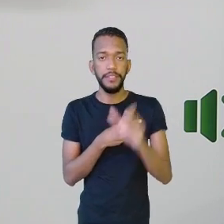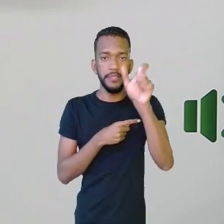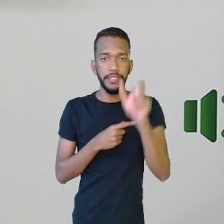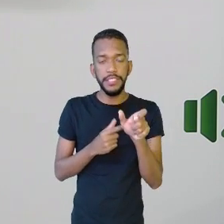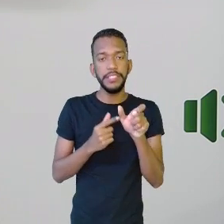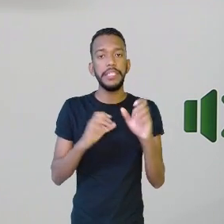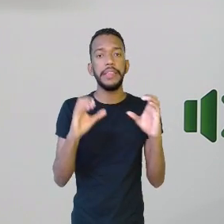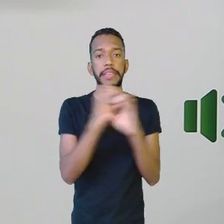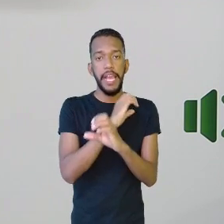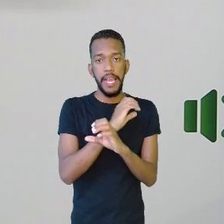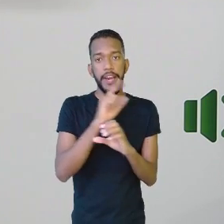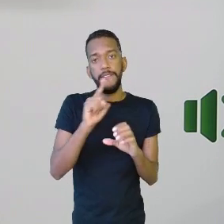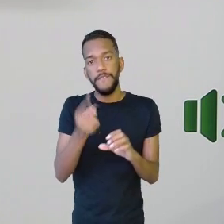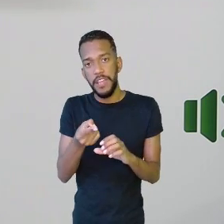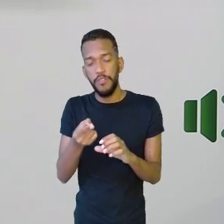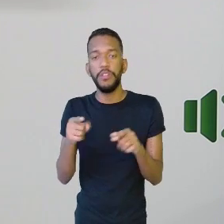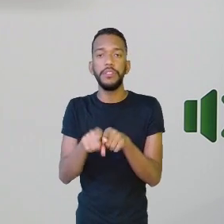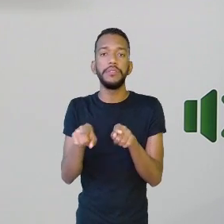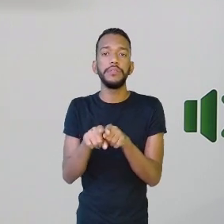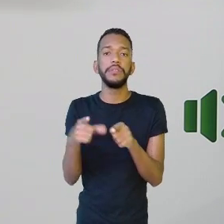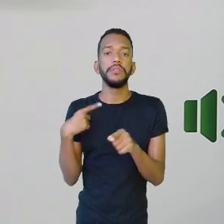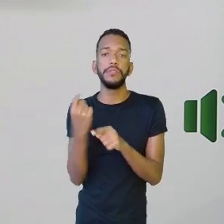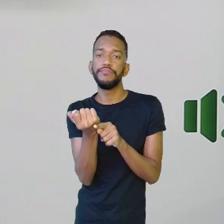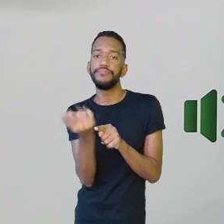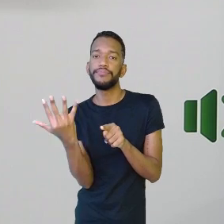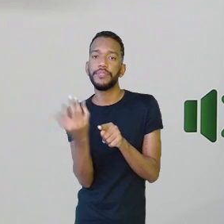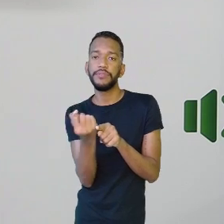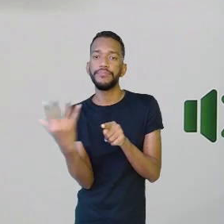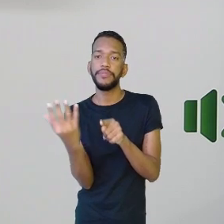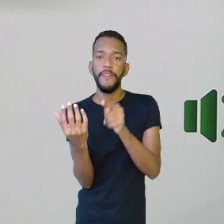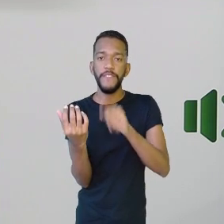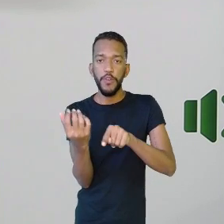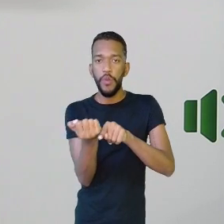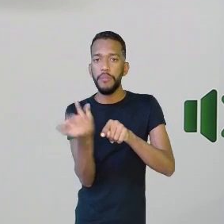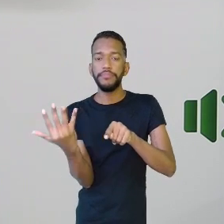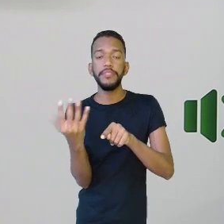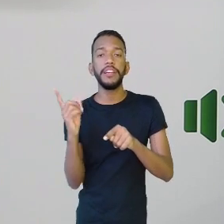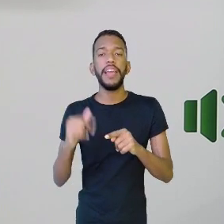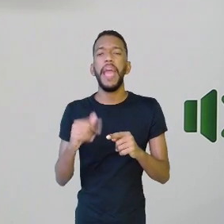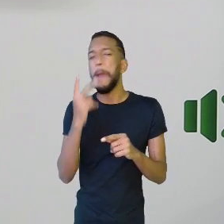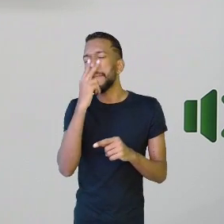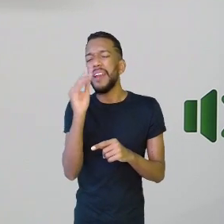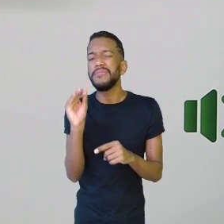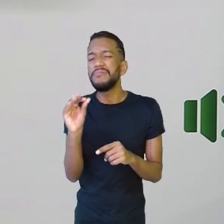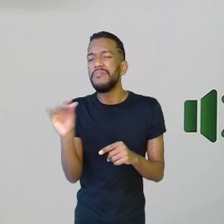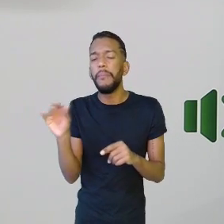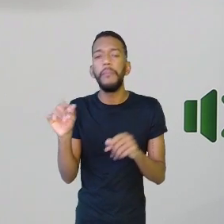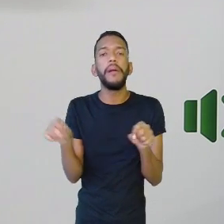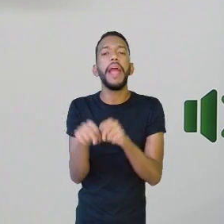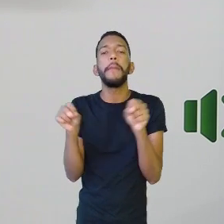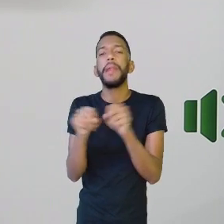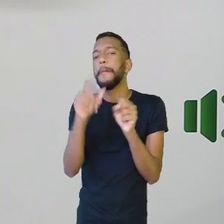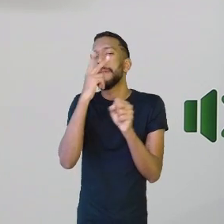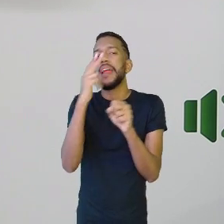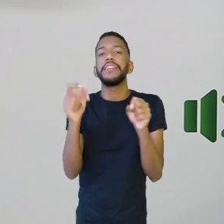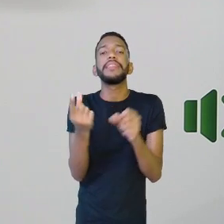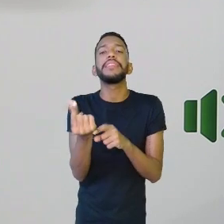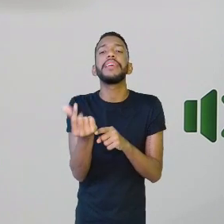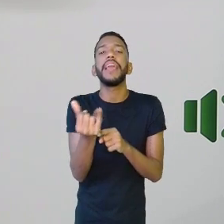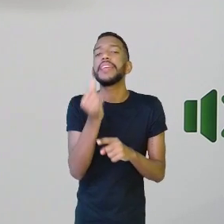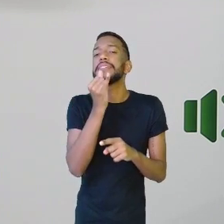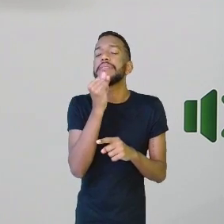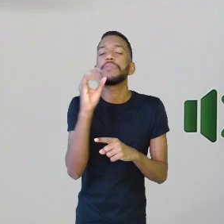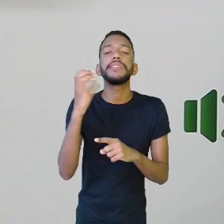a vírgula, e tem a parte decimal, aquela que não é inteira, os quebradinhos, se eu estivesse falando do nosso dinheiro,